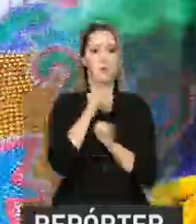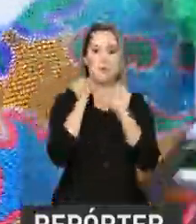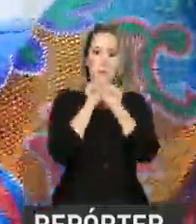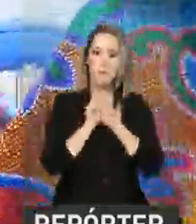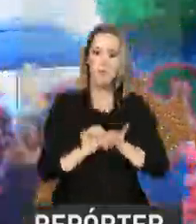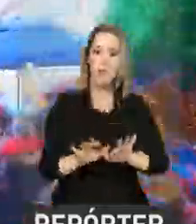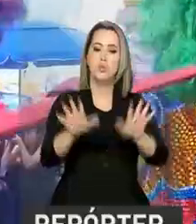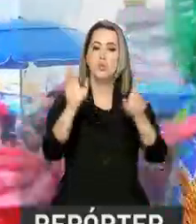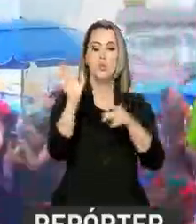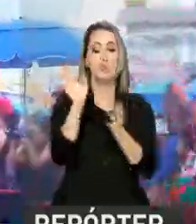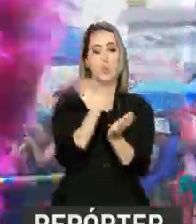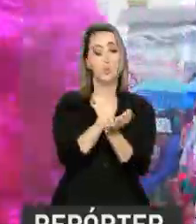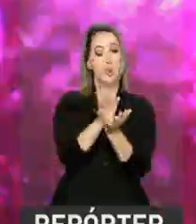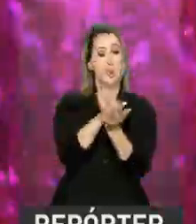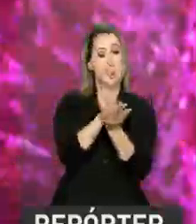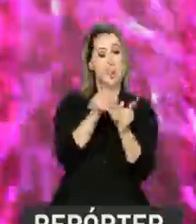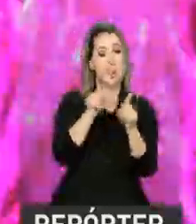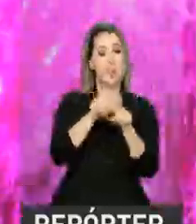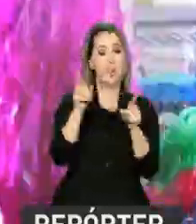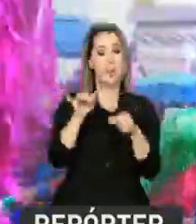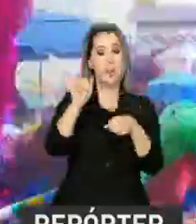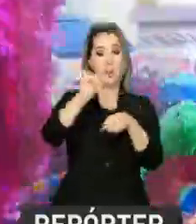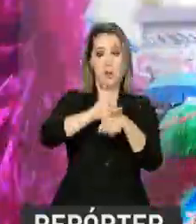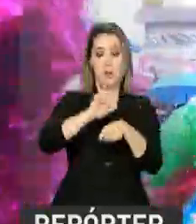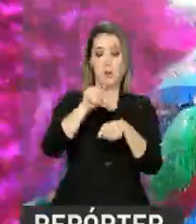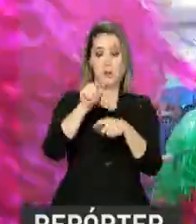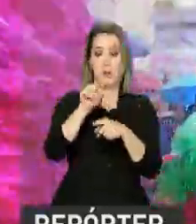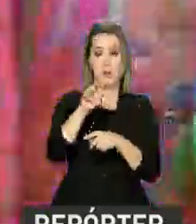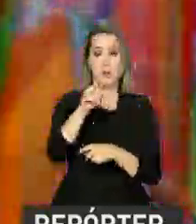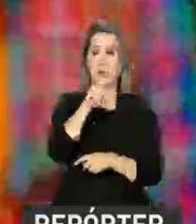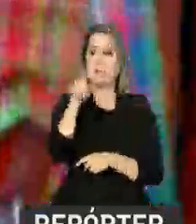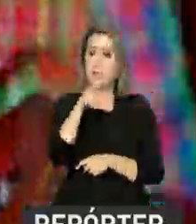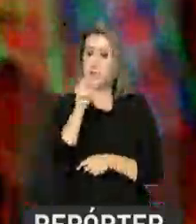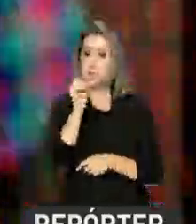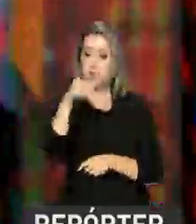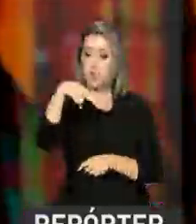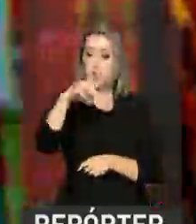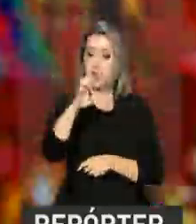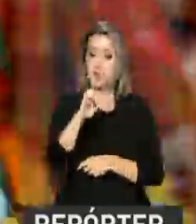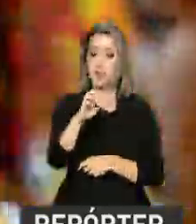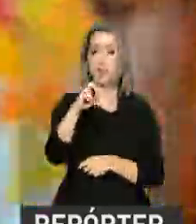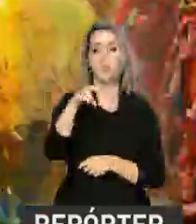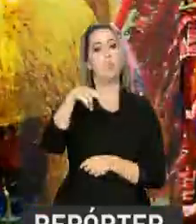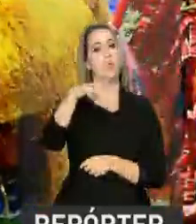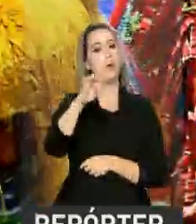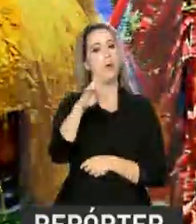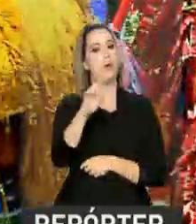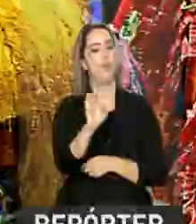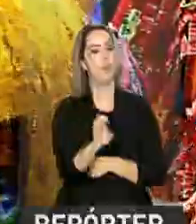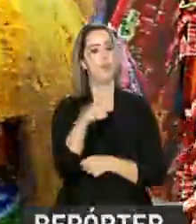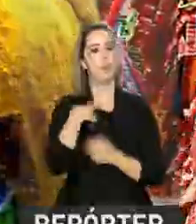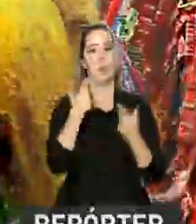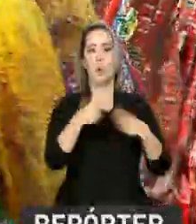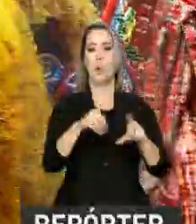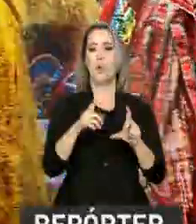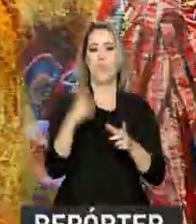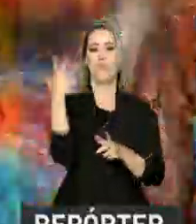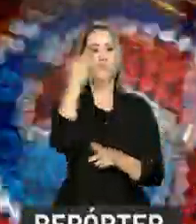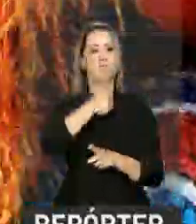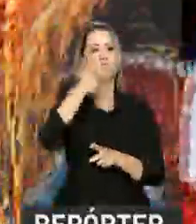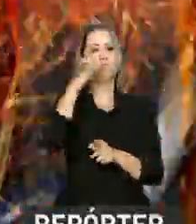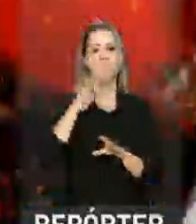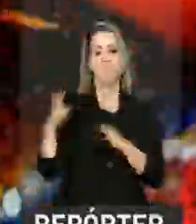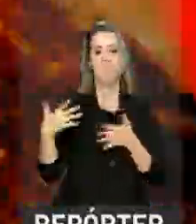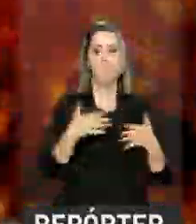na cidade de Nazaré da Mata, na Zona da Mata Norte, seu berço e principal expressão. Um desfile de maracatus é